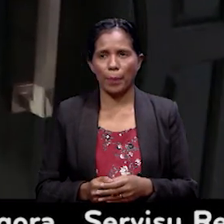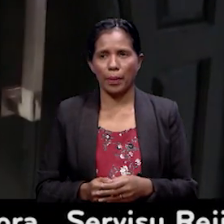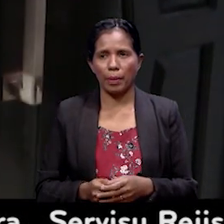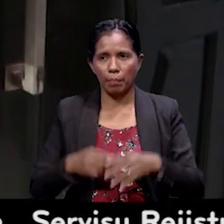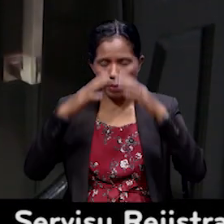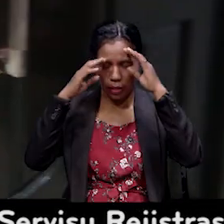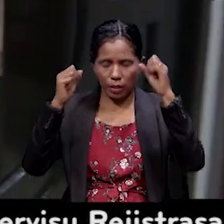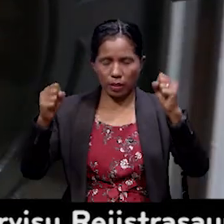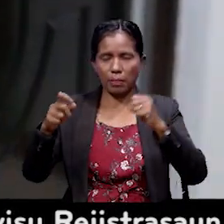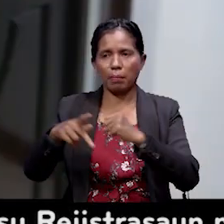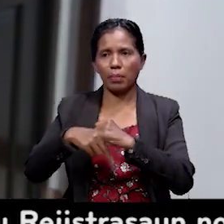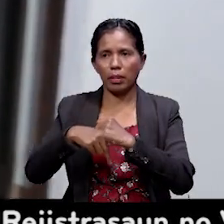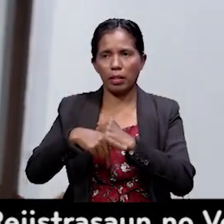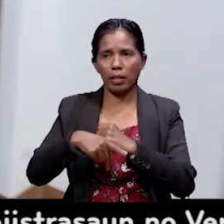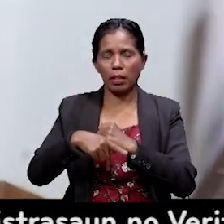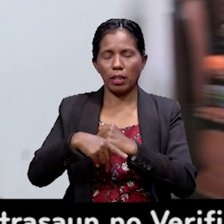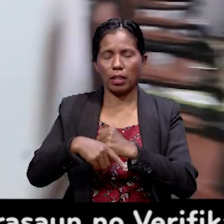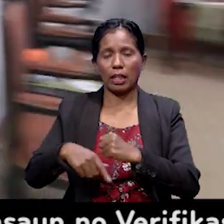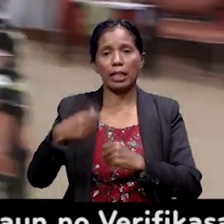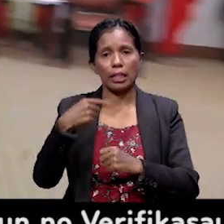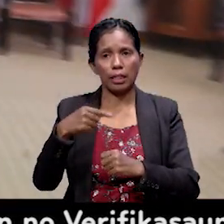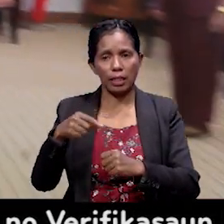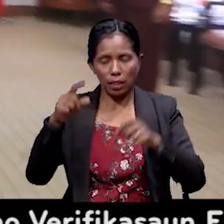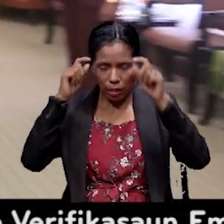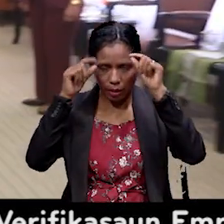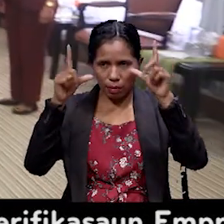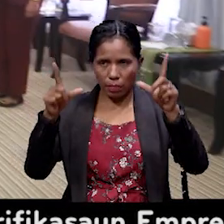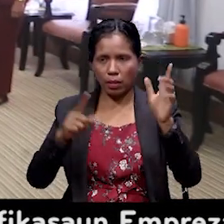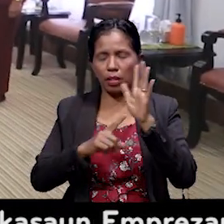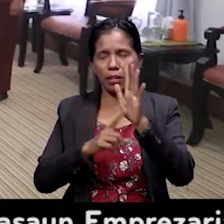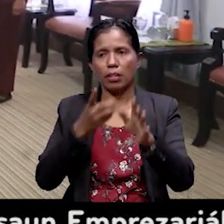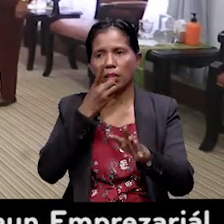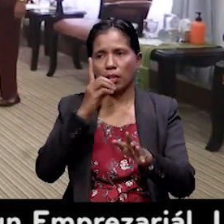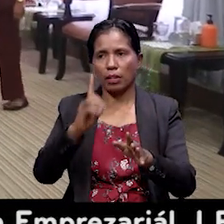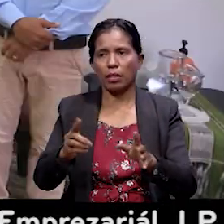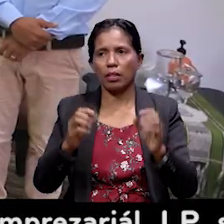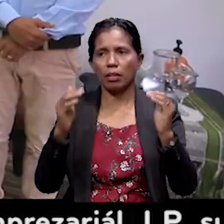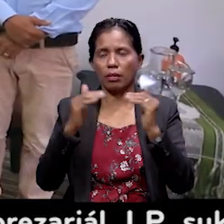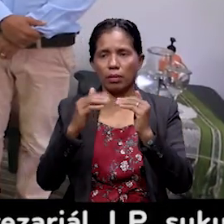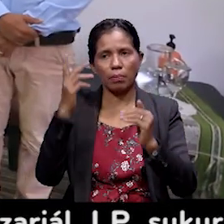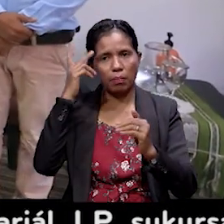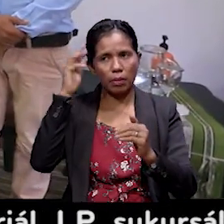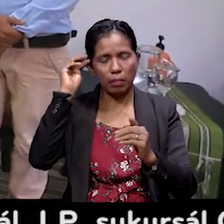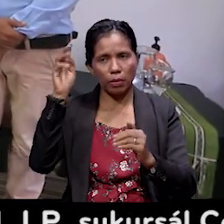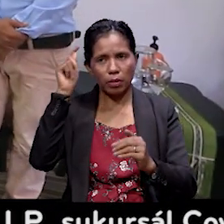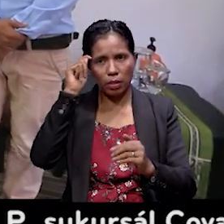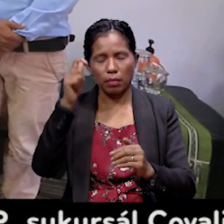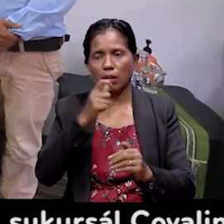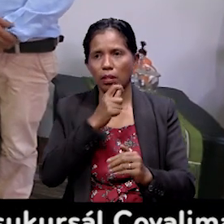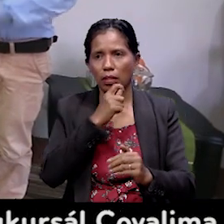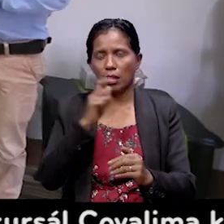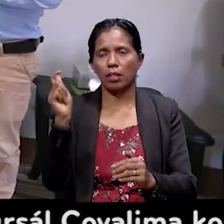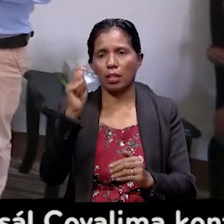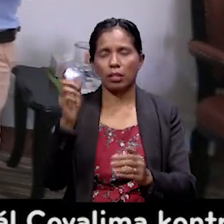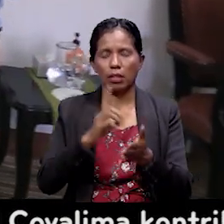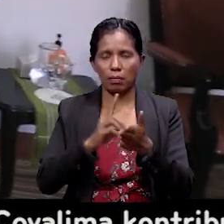Presidente Partido Os Verdes de Timor, Leyla Hunou, ratou declaração em Hirakne, ao foi encontro o primeiro-ministro Taro Matanruak, terça